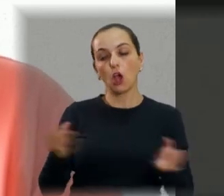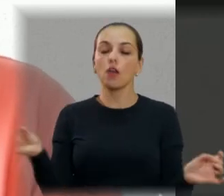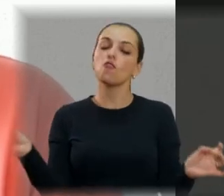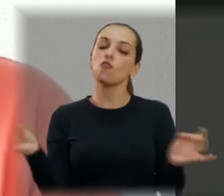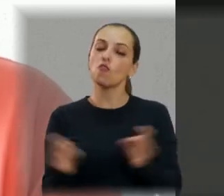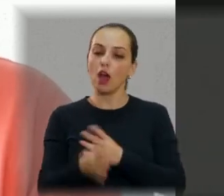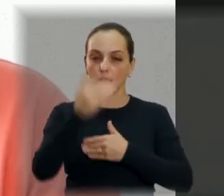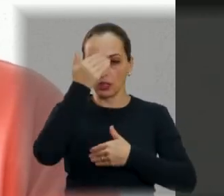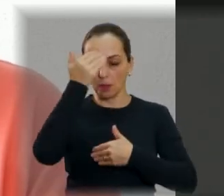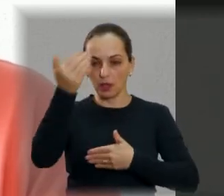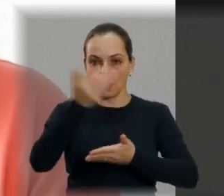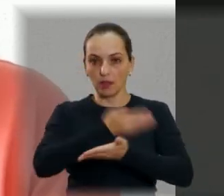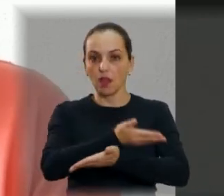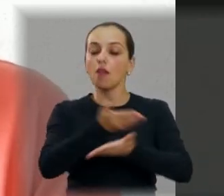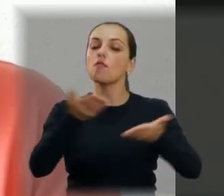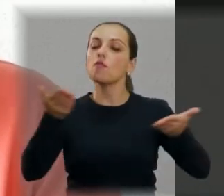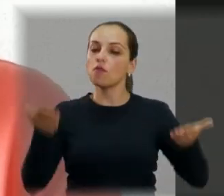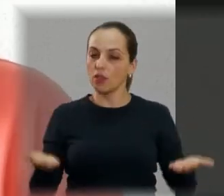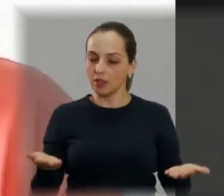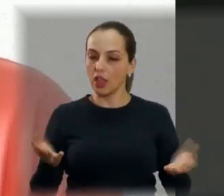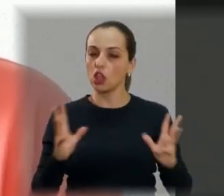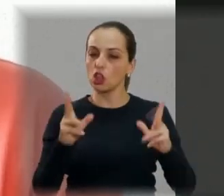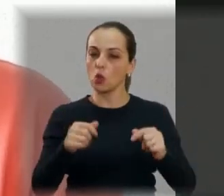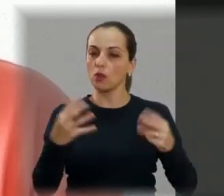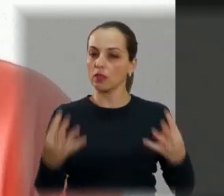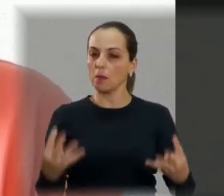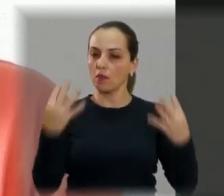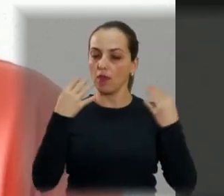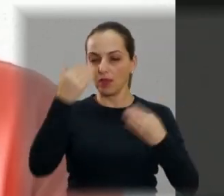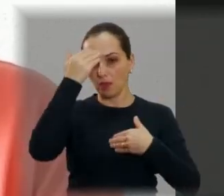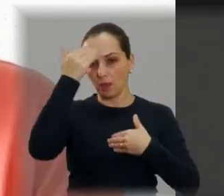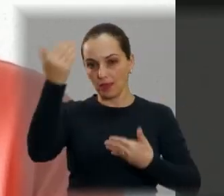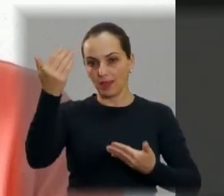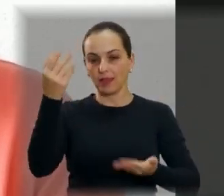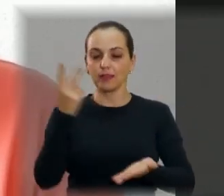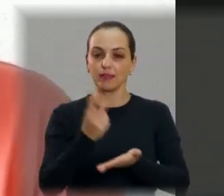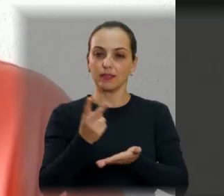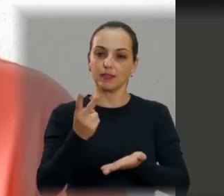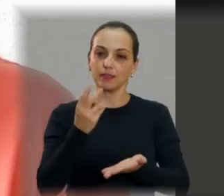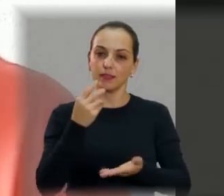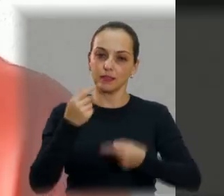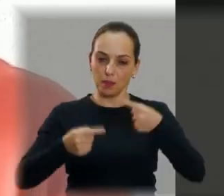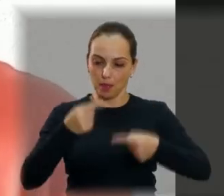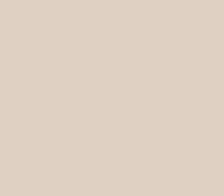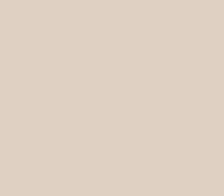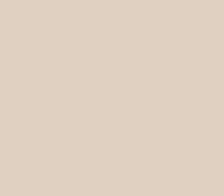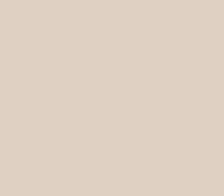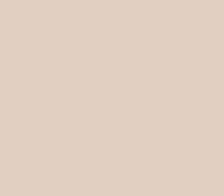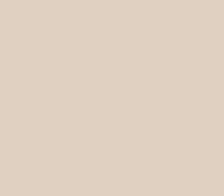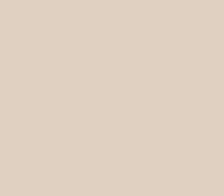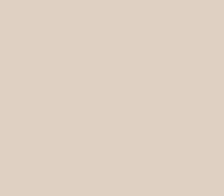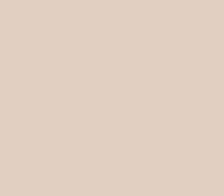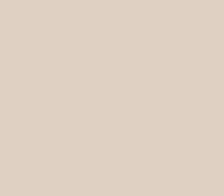Eu agradeço mais uma vez a todos os nossos ouvintes, telespectadores. Muito obrigado e vamos depois para o debate dos projetos.